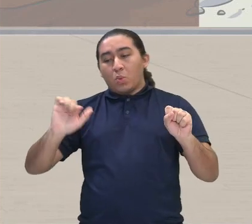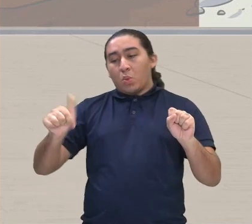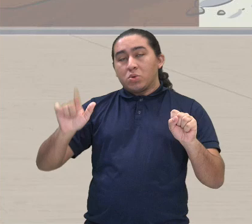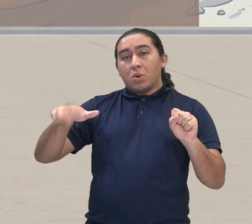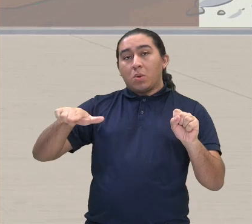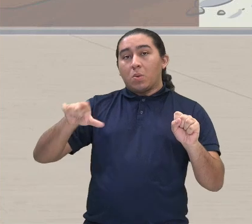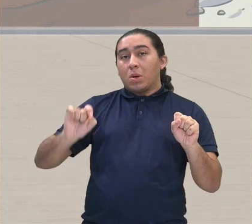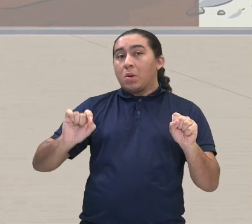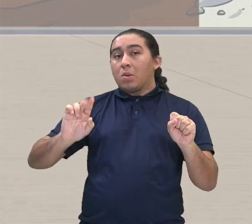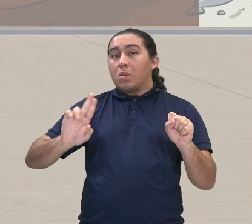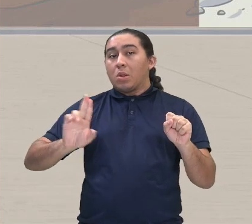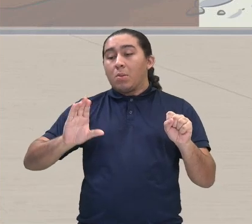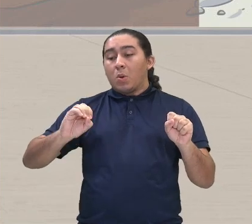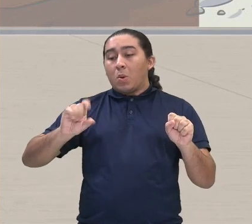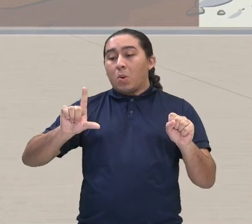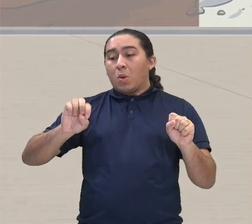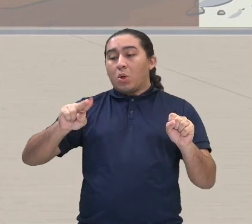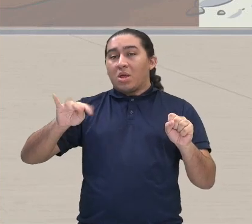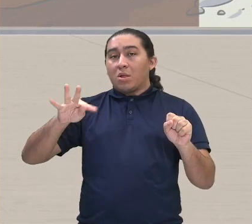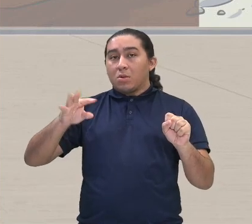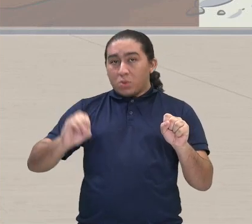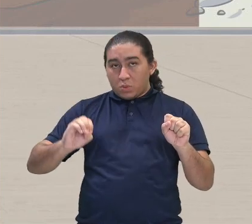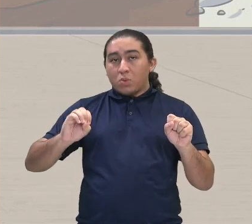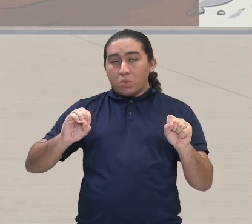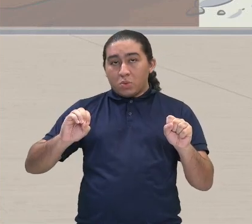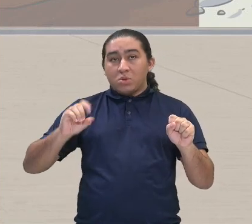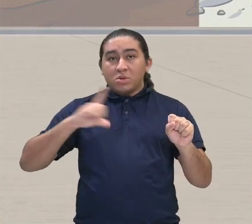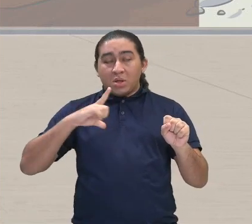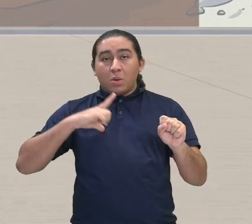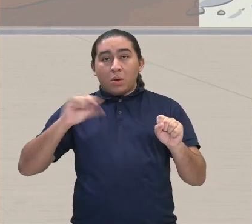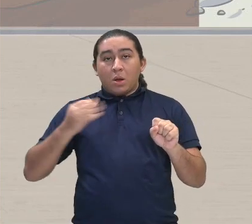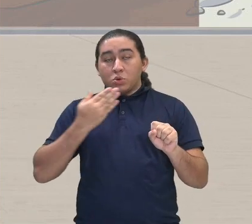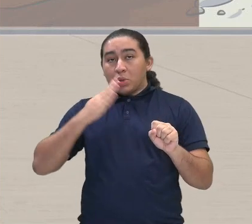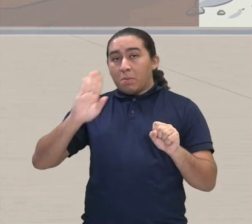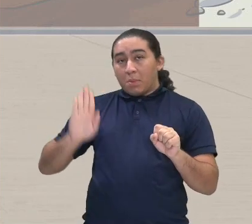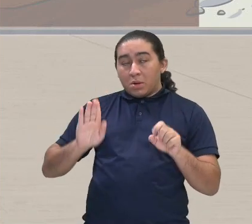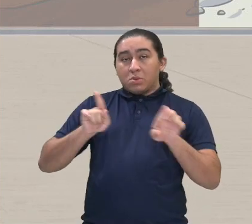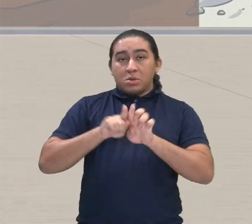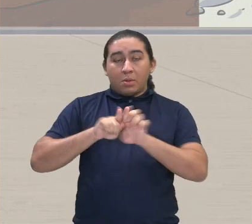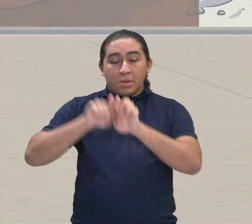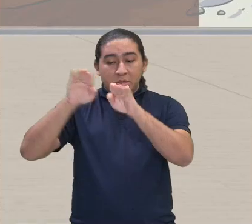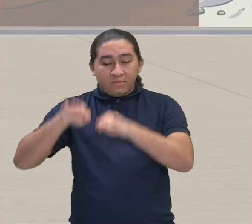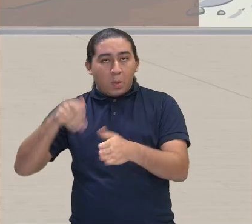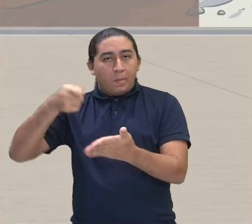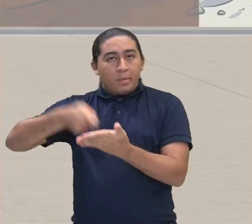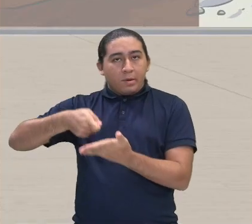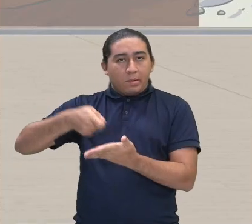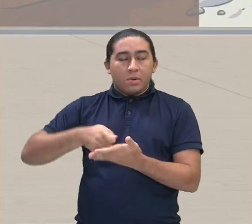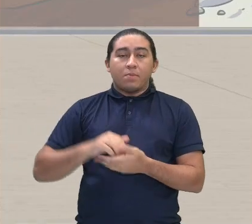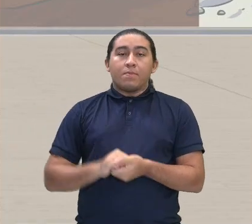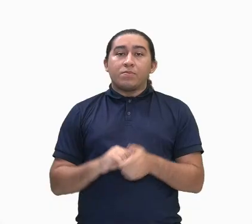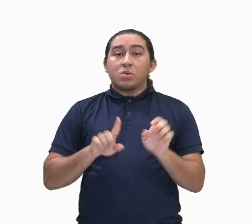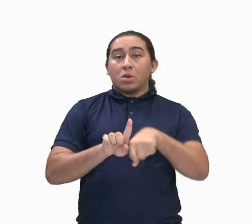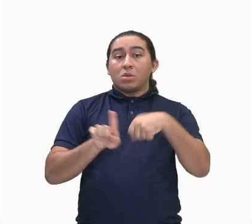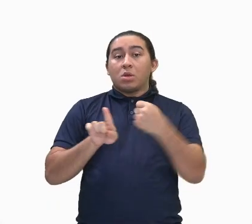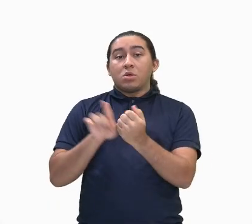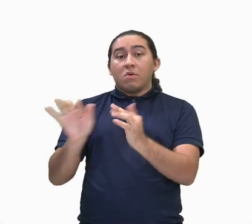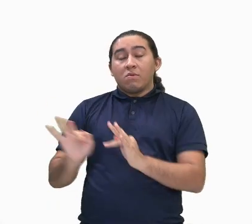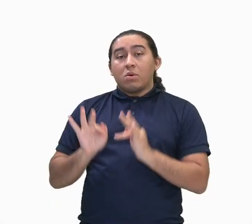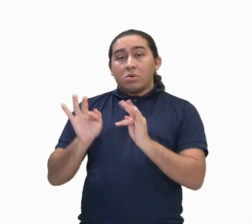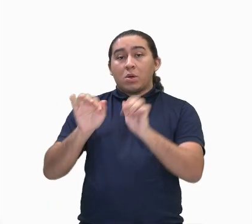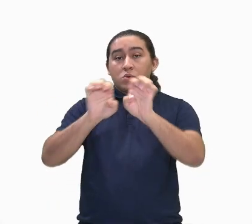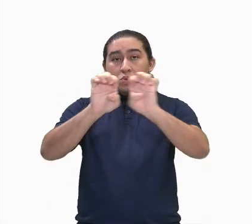ter ali o colonato, a servidão e o juramento, ok? Sociedade feudal, estrutura e